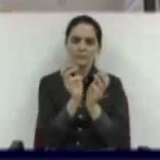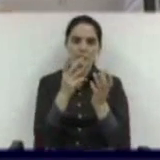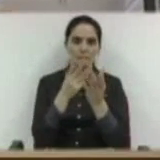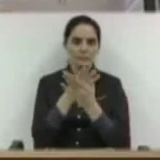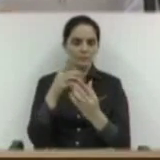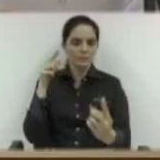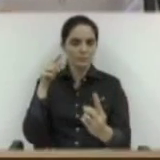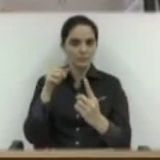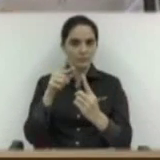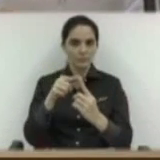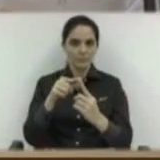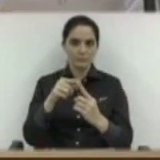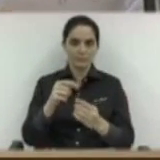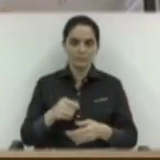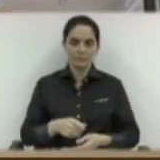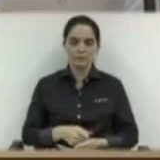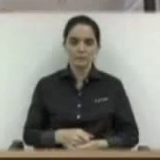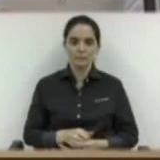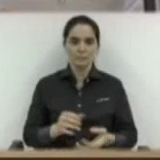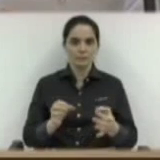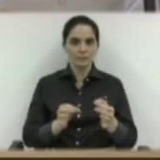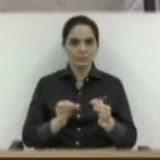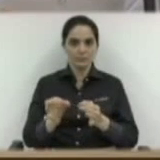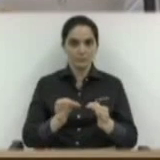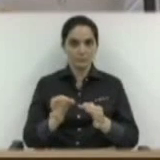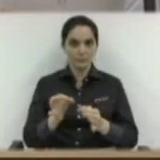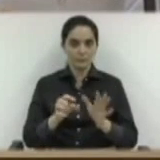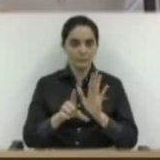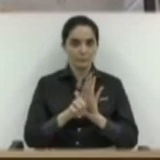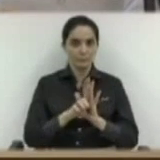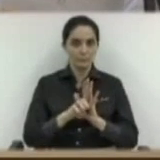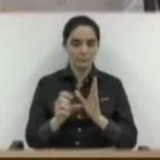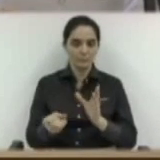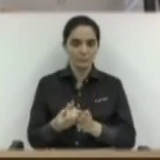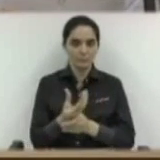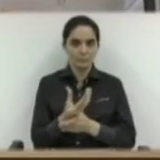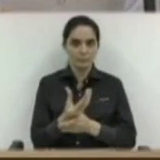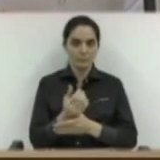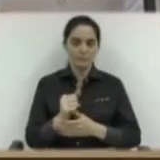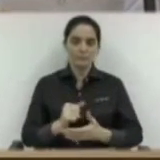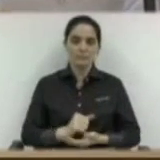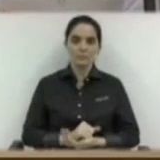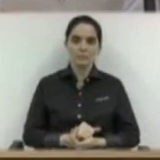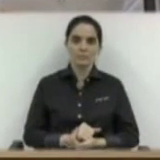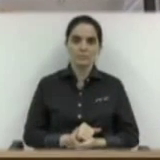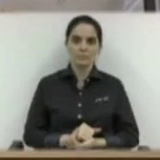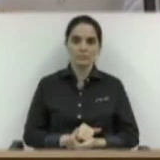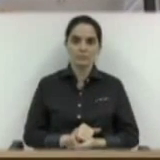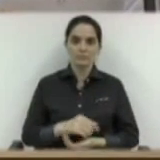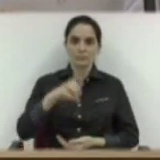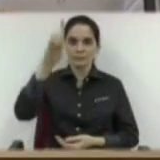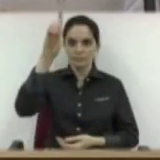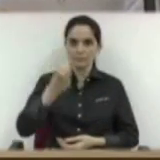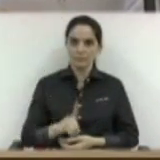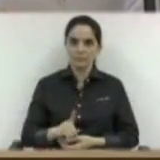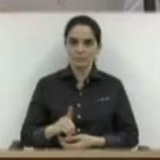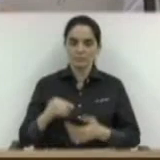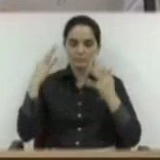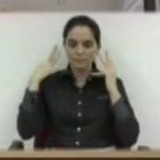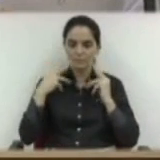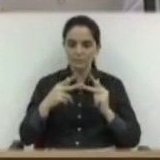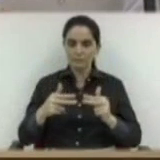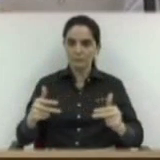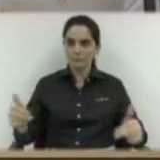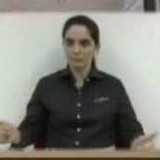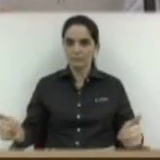objetivo de encaminhar projeto de lei que dispõe sobre a criação do Fundo Municipal de Defesa dos Direitos dos Animais e